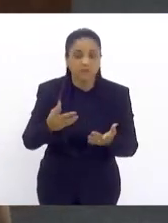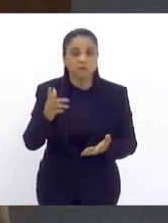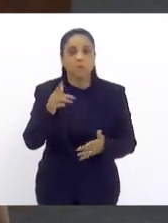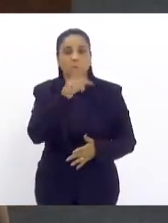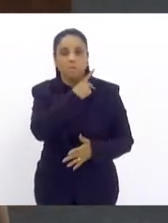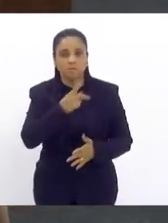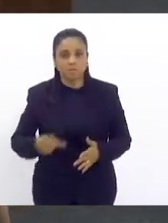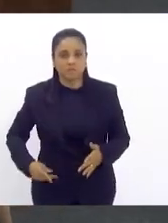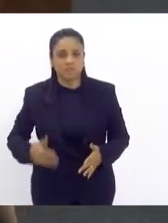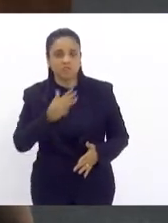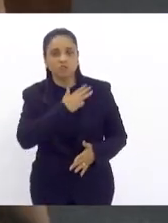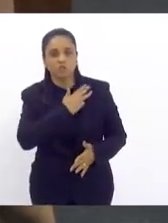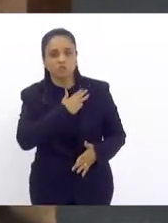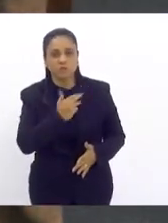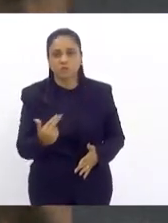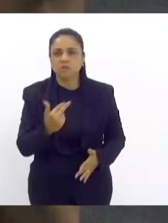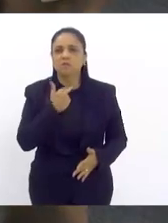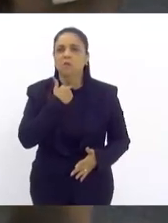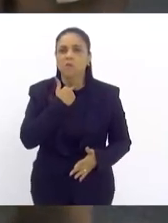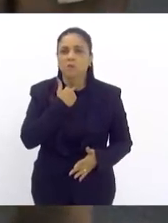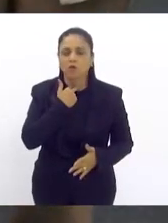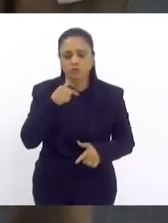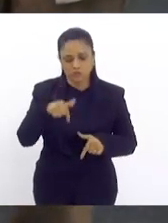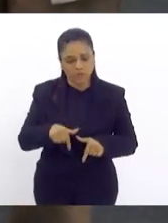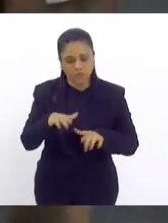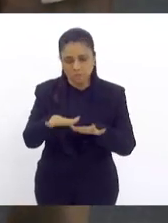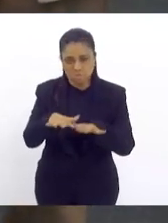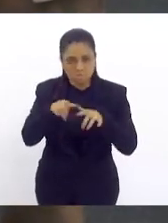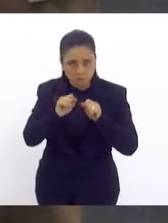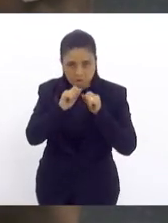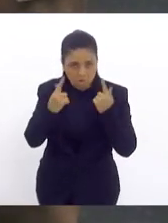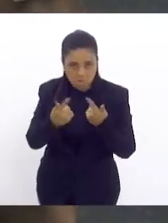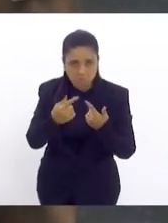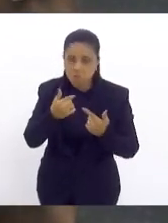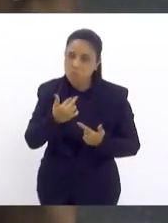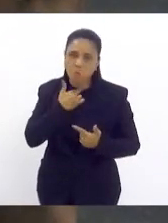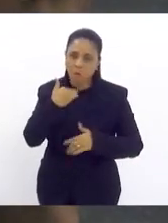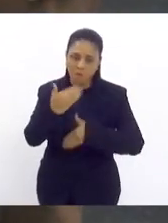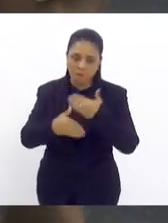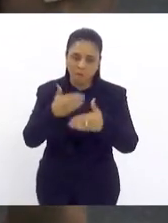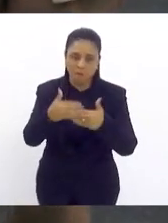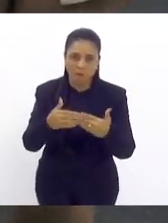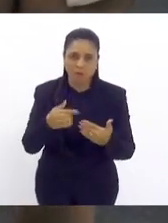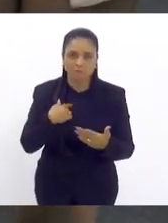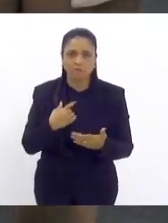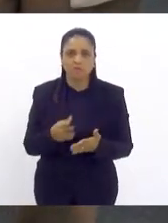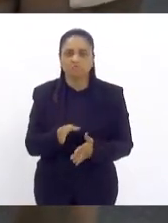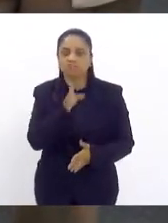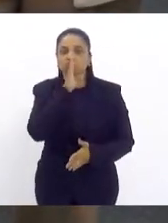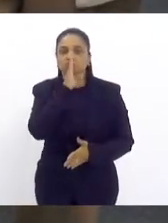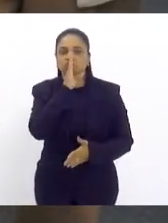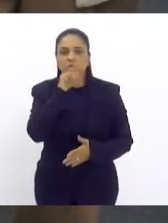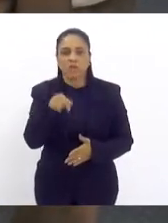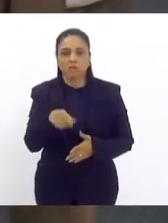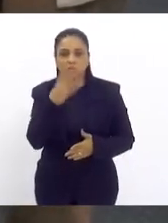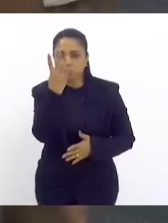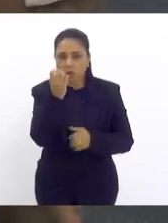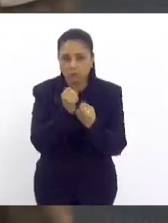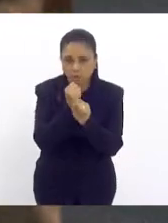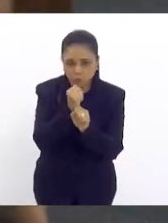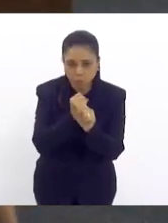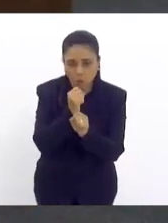não pode e este Parlamento não pode avançar porque foi omisso nos últimos 4 anos diante de